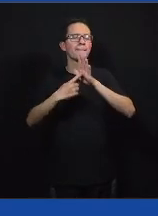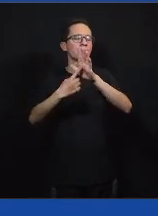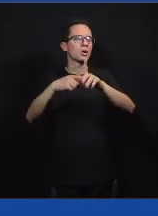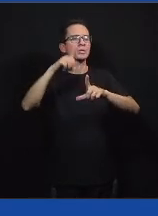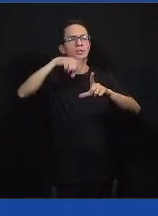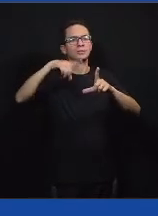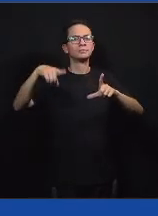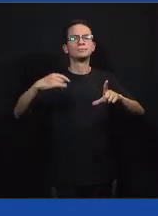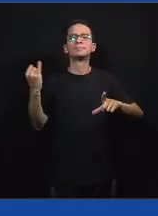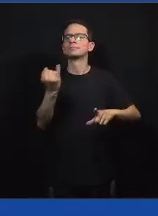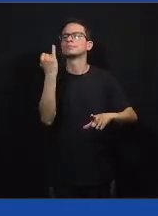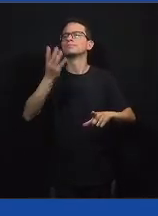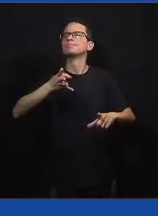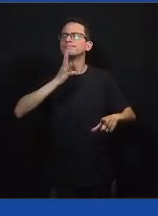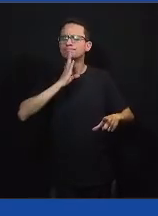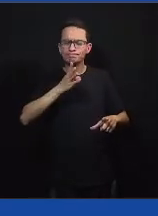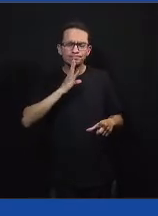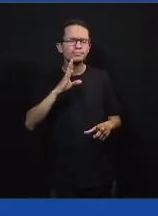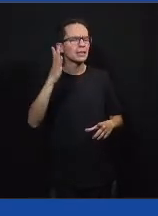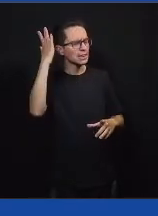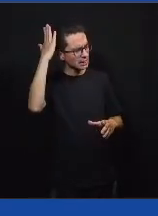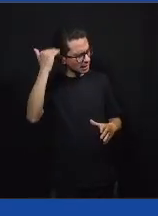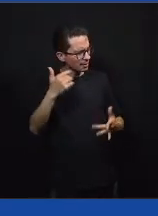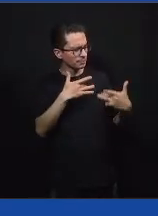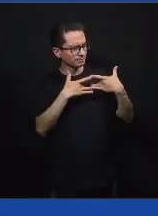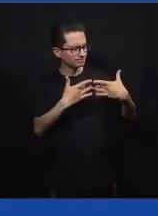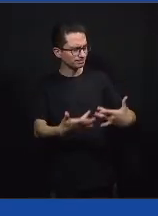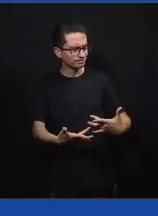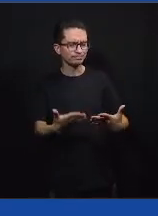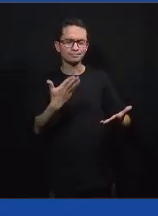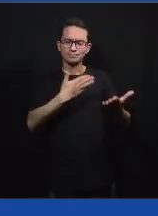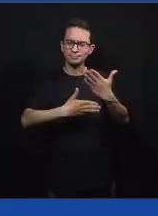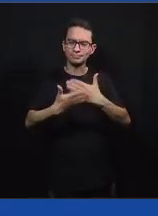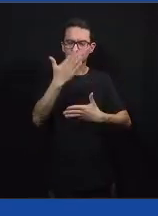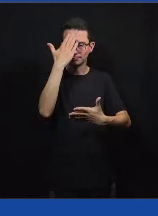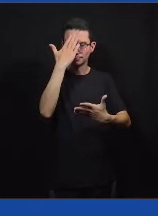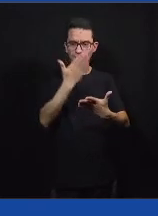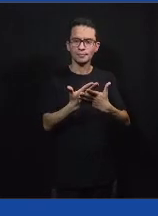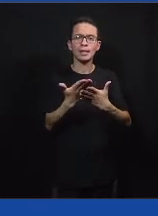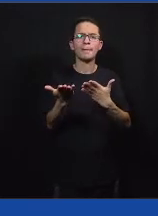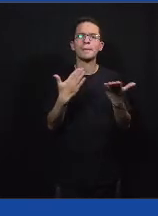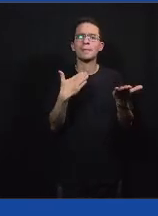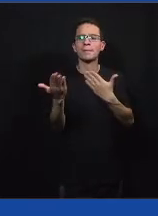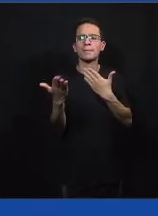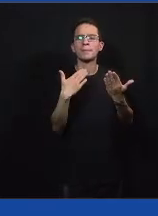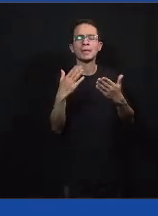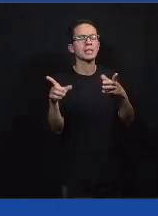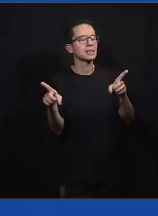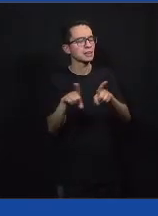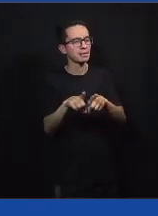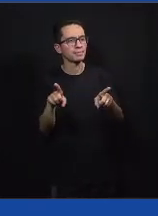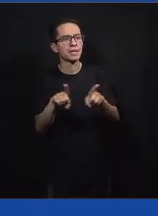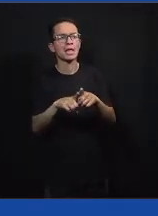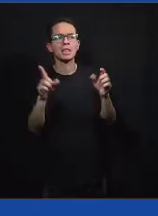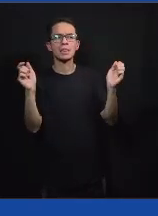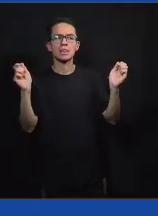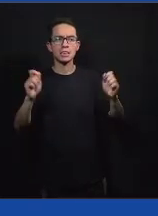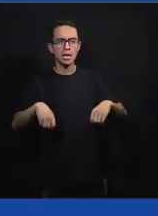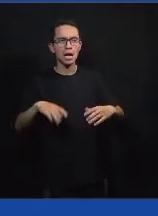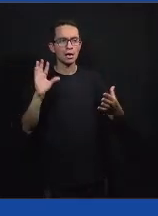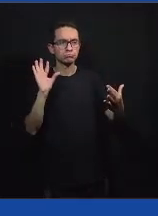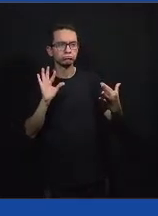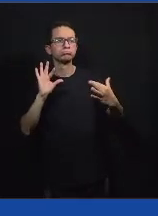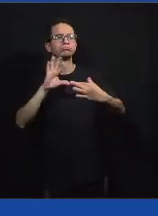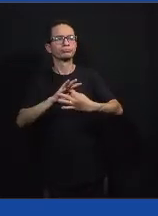conhecimento político solidariedade confiança adicional e disposição ao diálogo e entre as competências né ligadas à cidadania